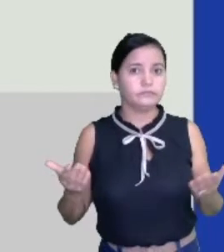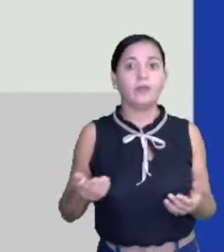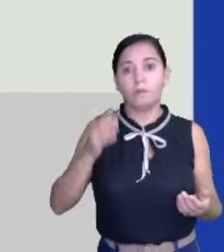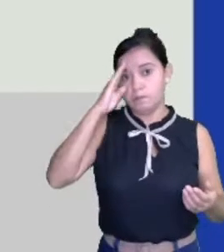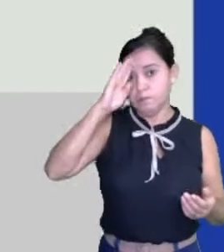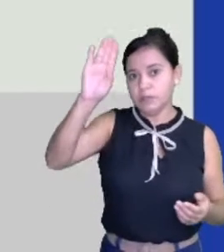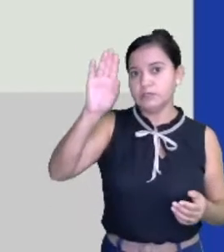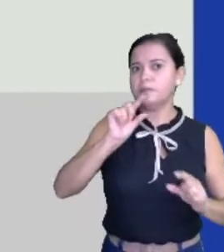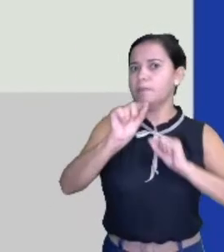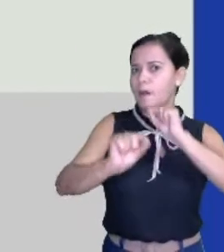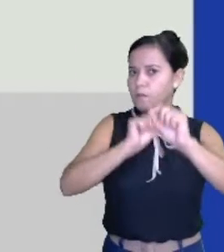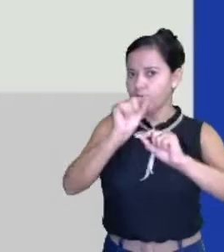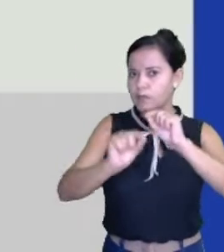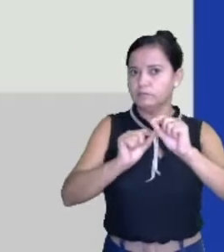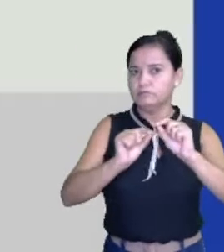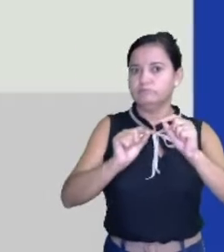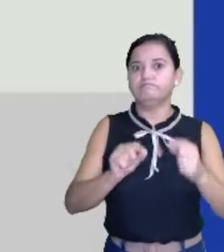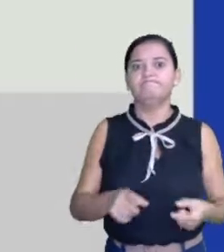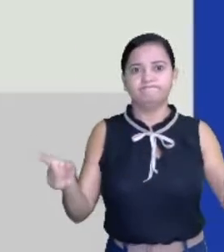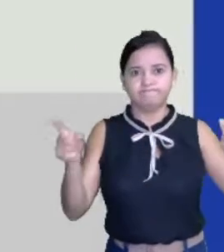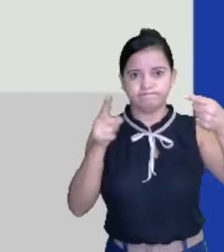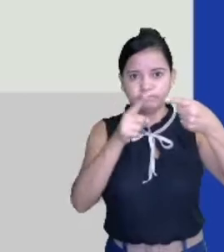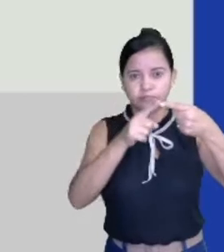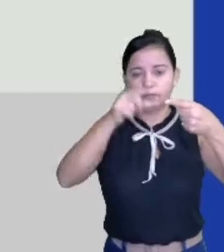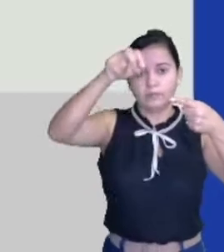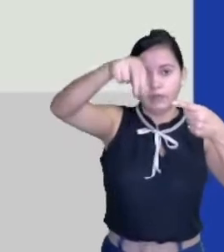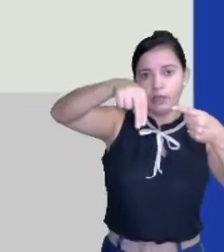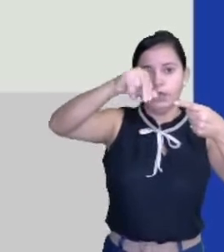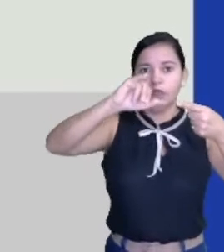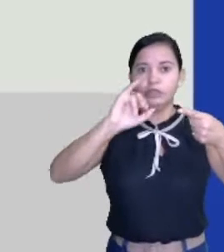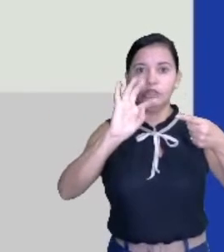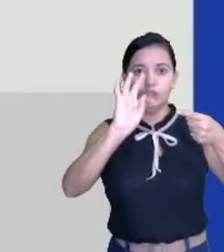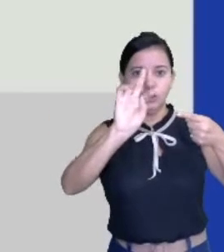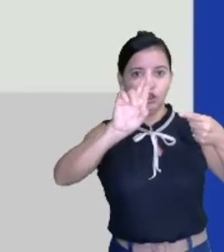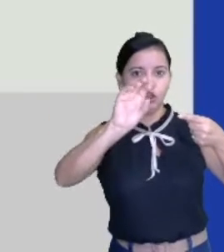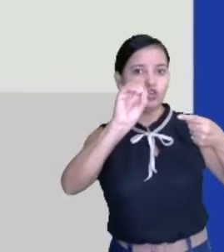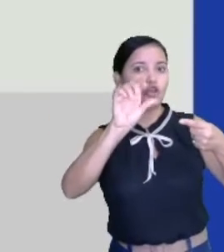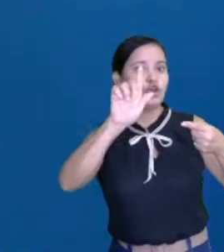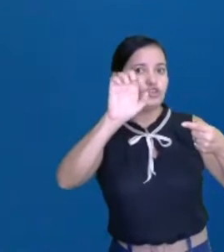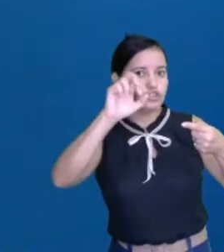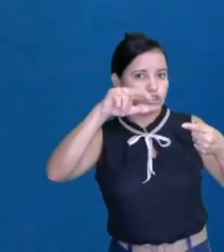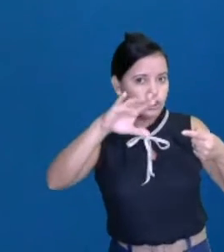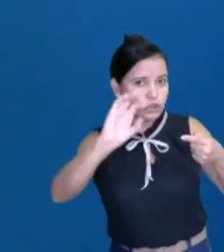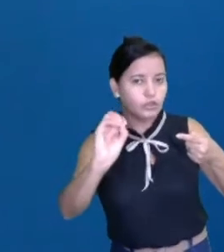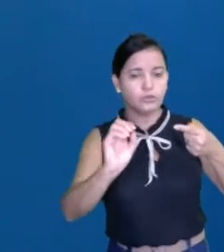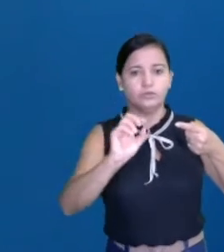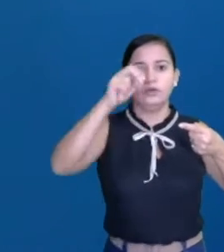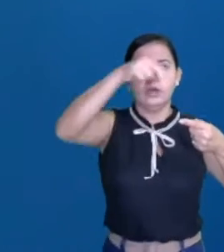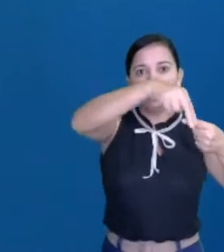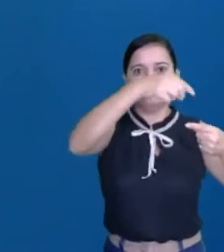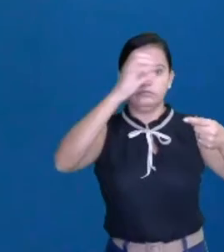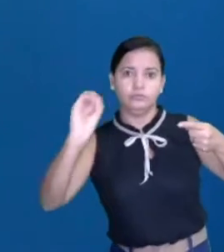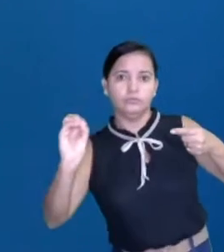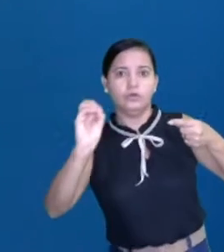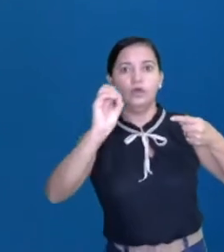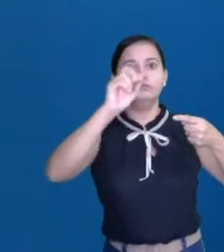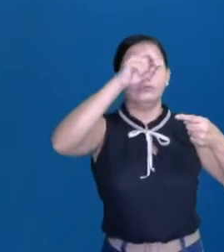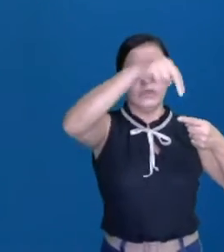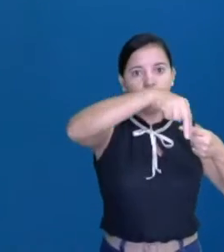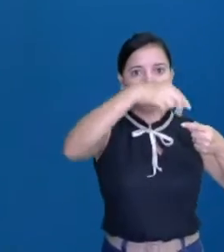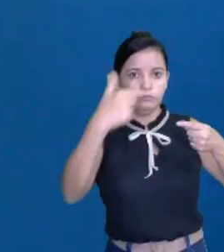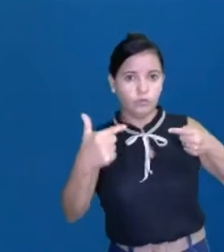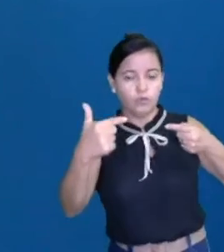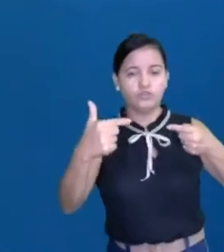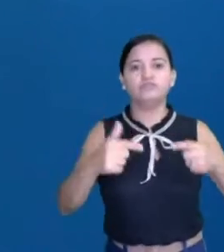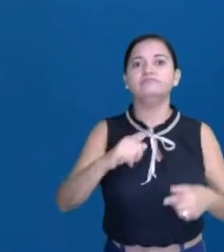Ao ciclo do nitrogênio. Por quê? Lembra-se, se você observar aquele gráficozinho que está na forma de pizza, a gente sabe nada mais nada menos do